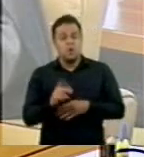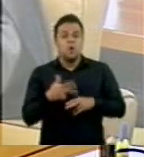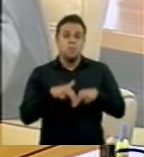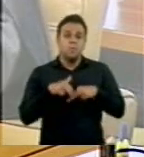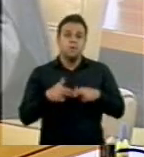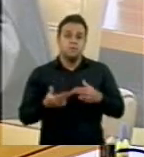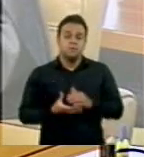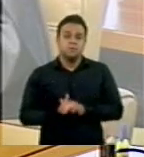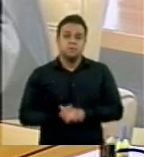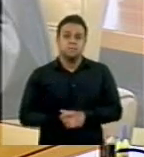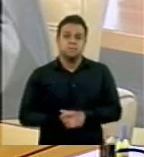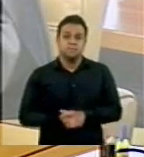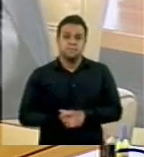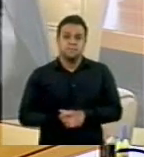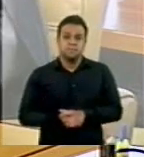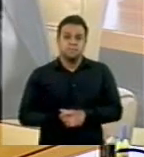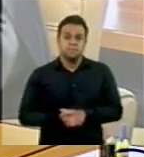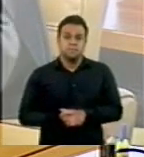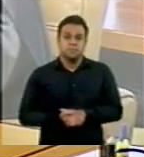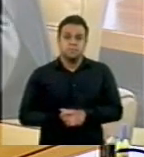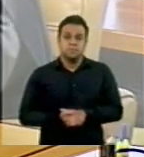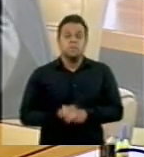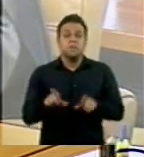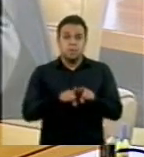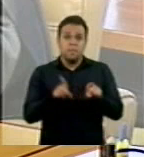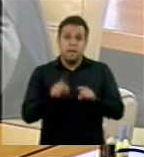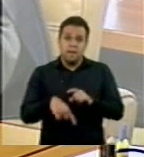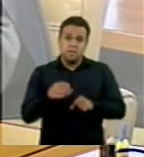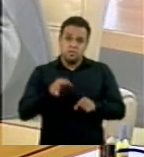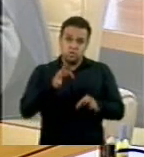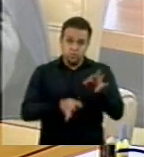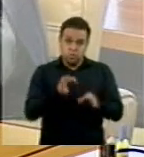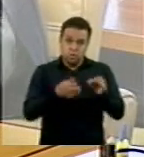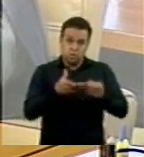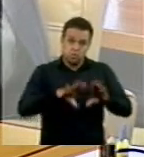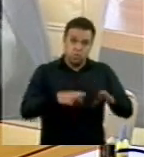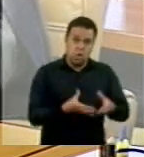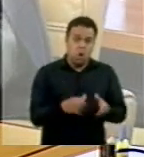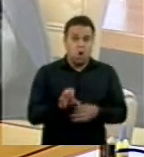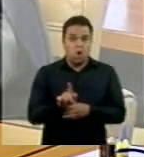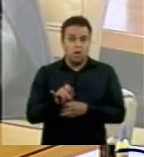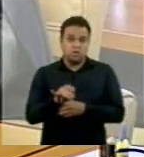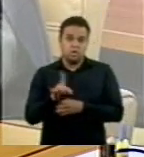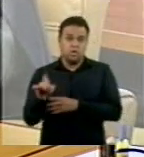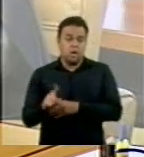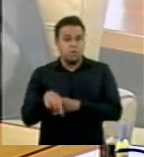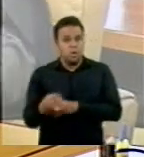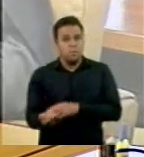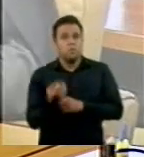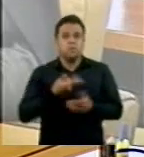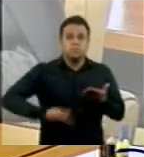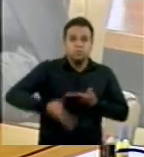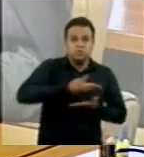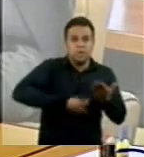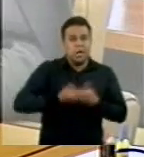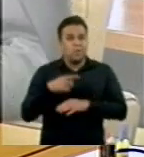a plena cognoscibilidade, e como se trata de um juízo colegiado em que o diálogo,